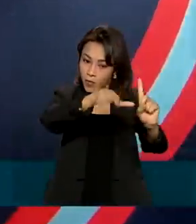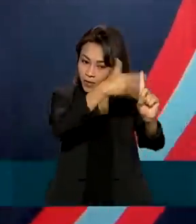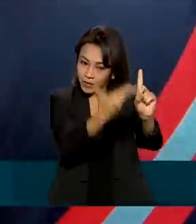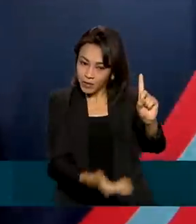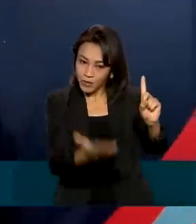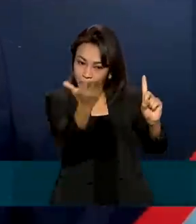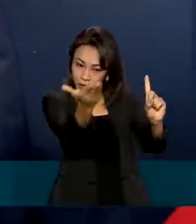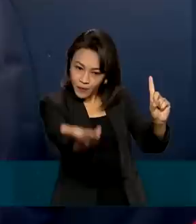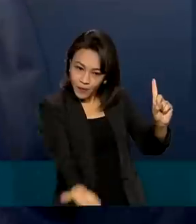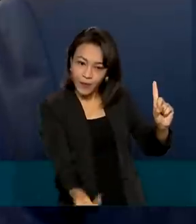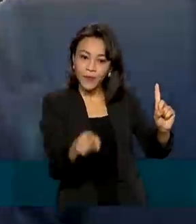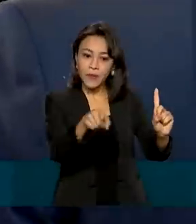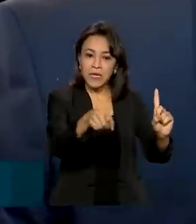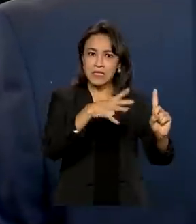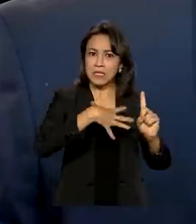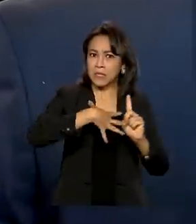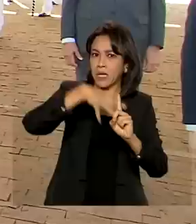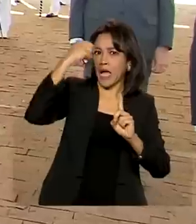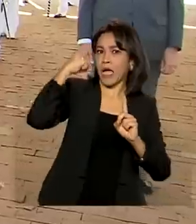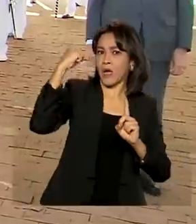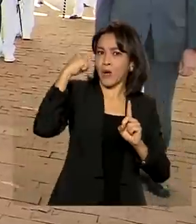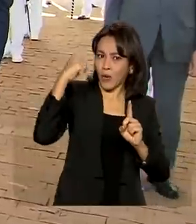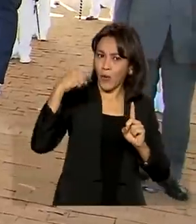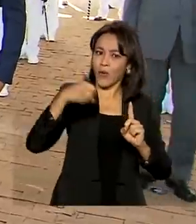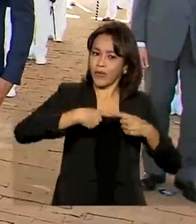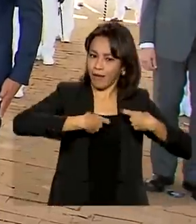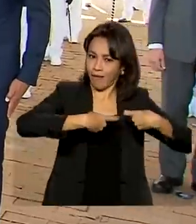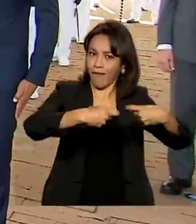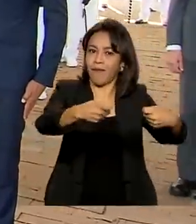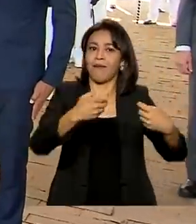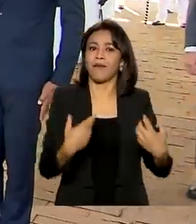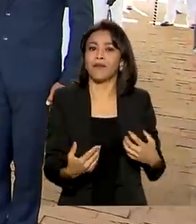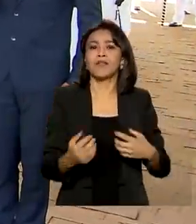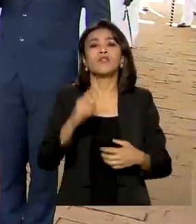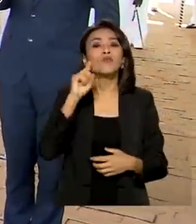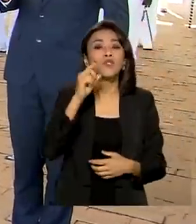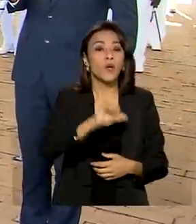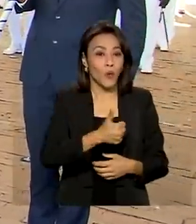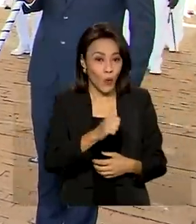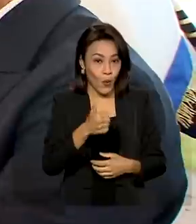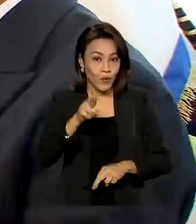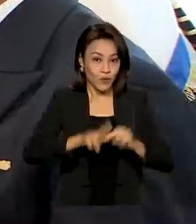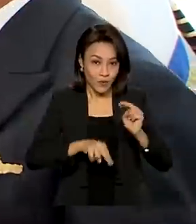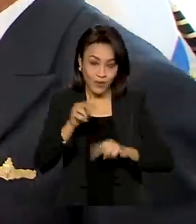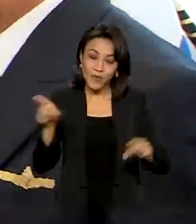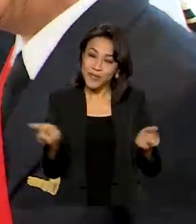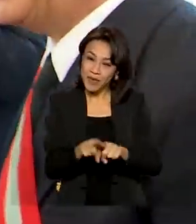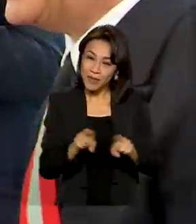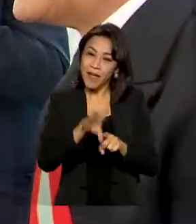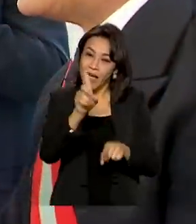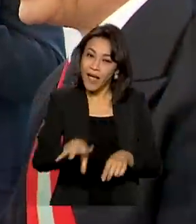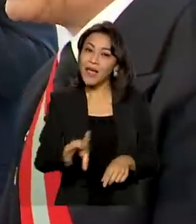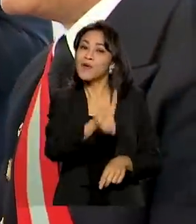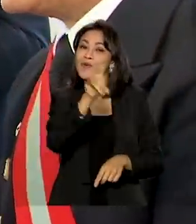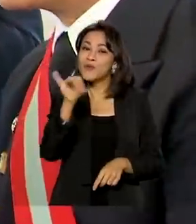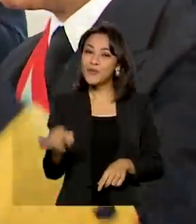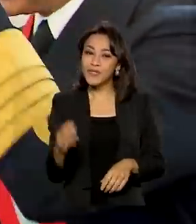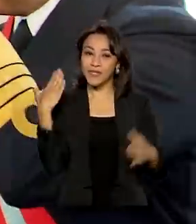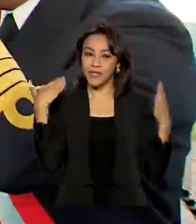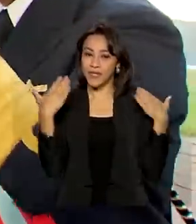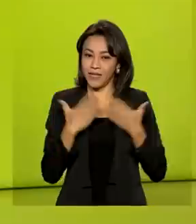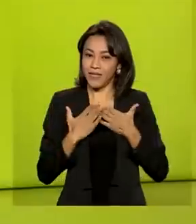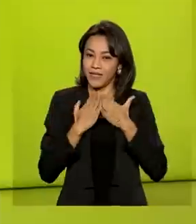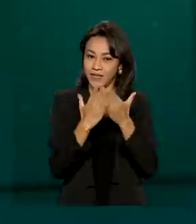Marcílio Dias, um dos heróis da Batalha do Riachuelo. O dia 11 de junho também é conhecido como Dia da Marinha